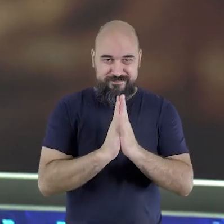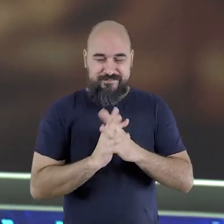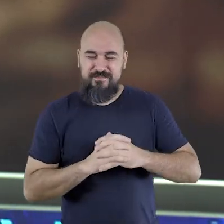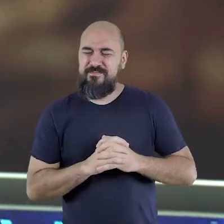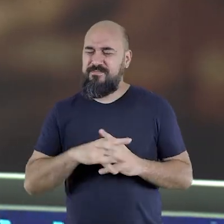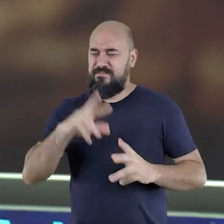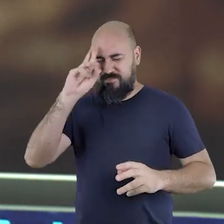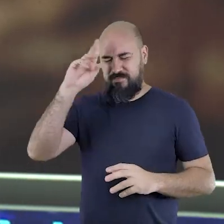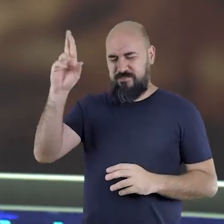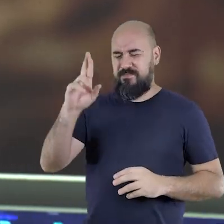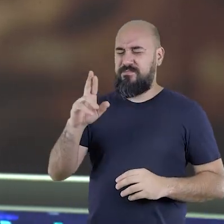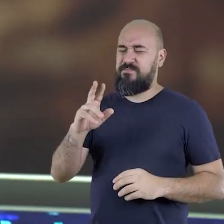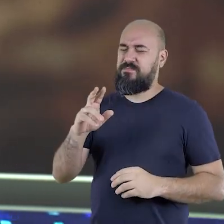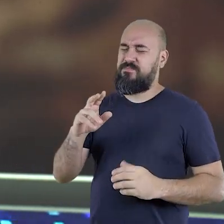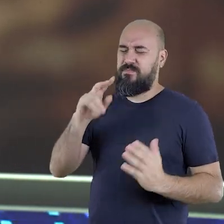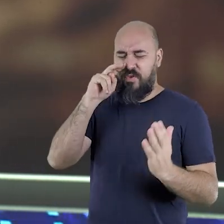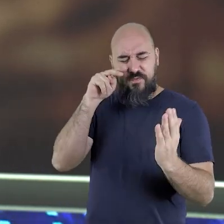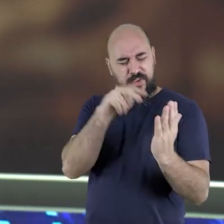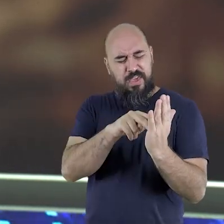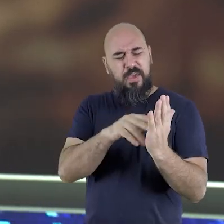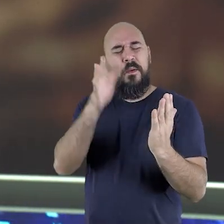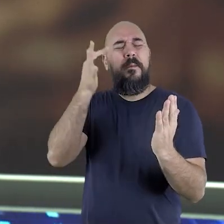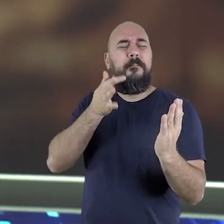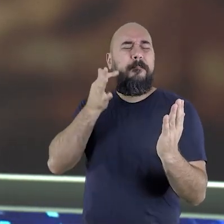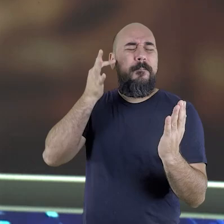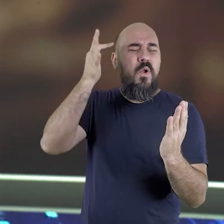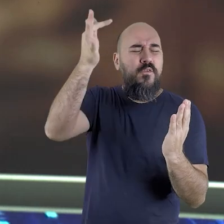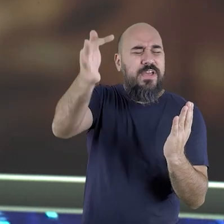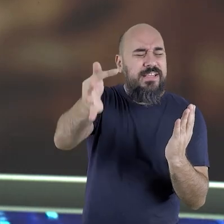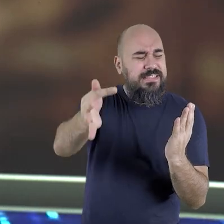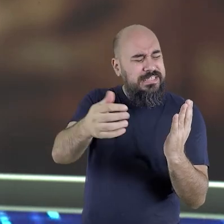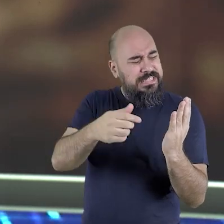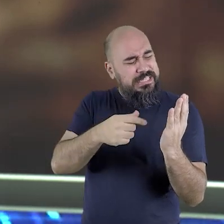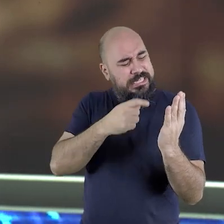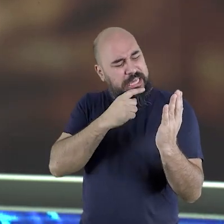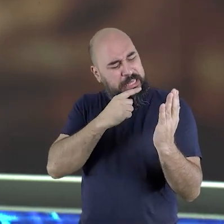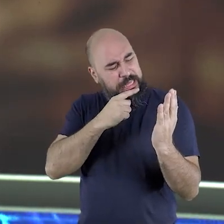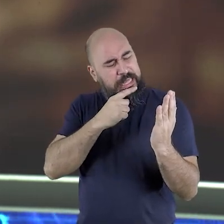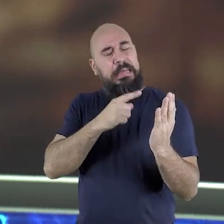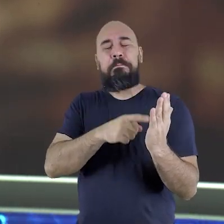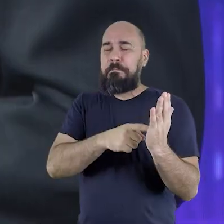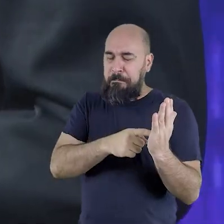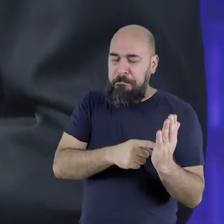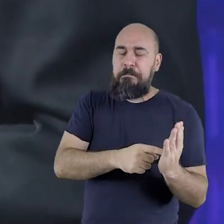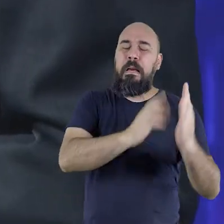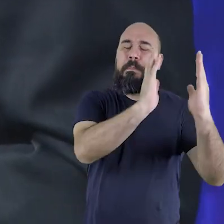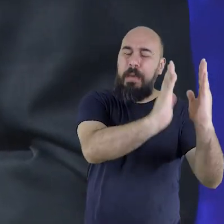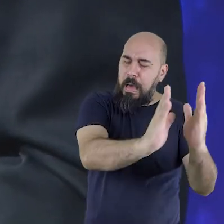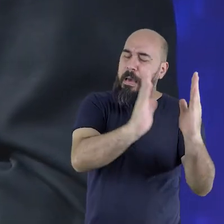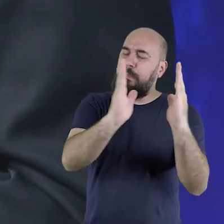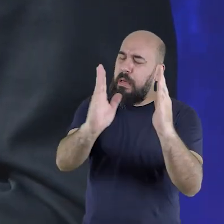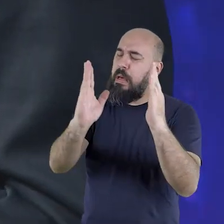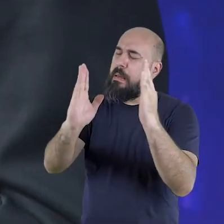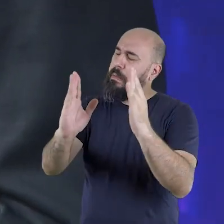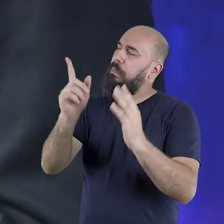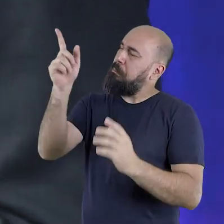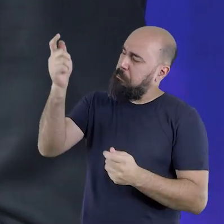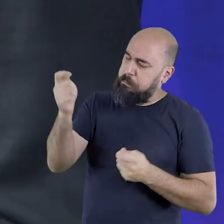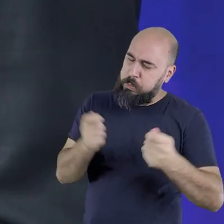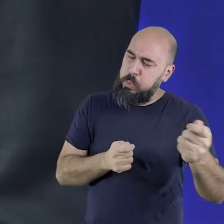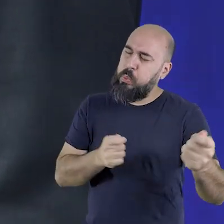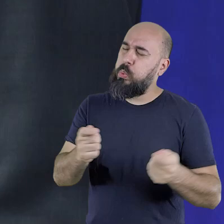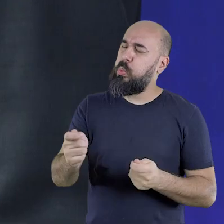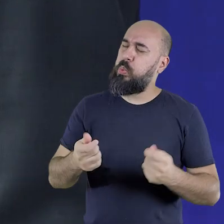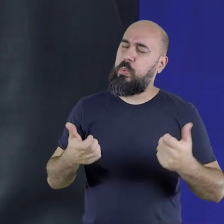orar. Senhor, ao olharmos para a profecia, vemos como o Senhor conduziu cada detalhe da